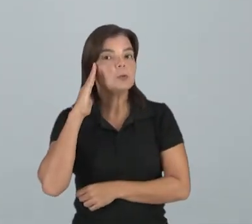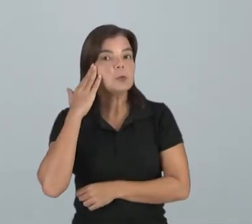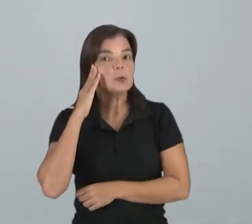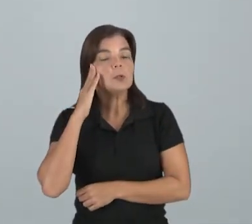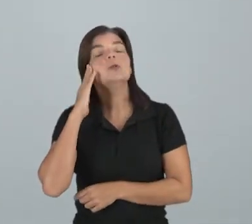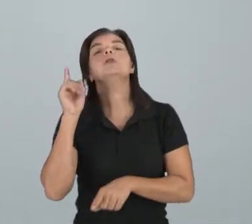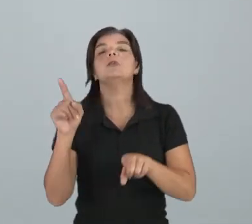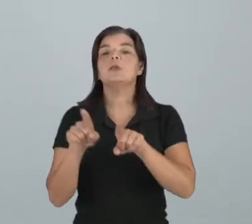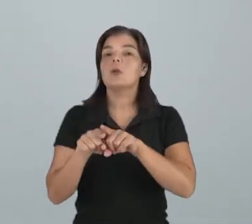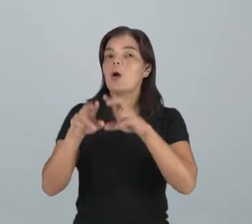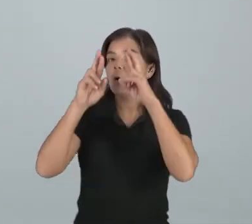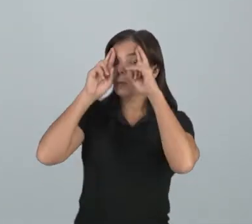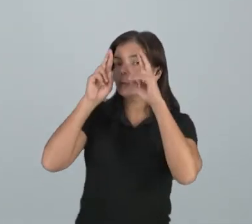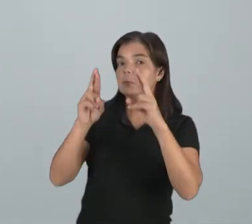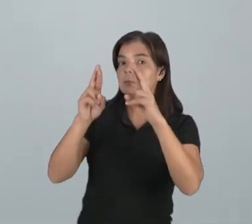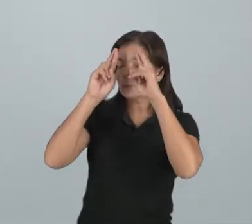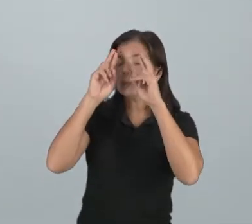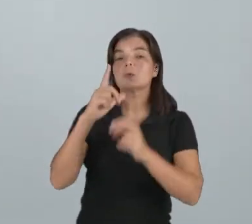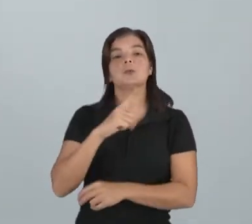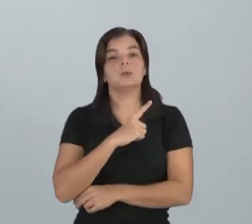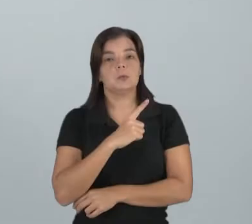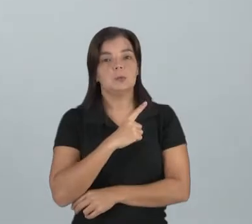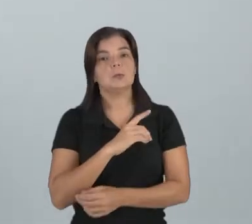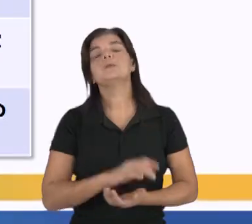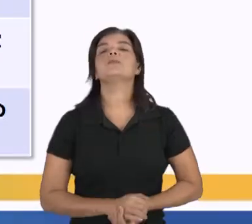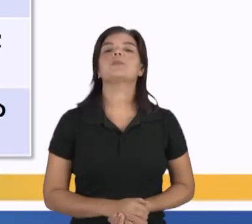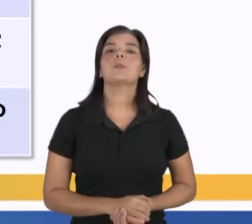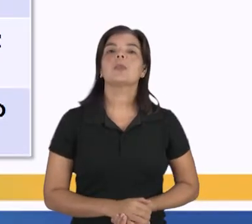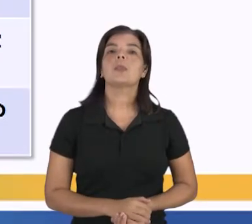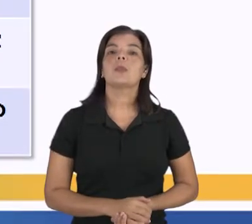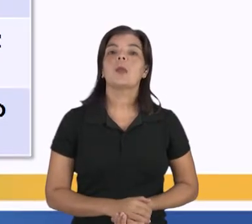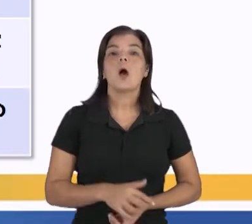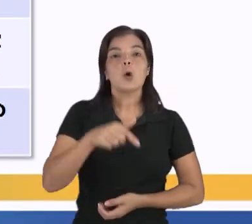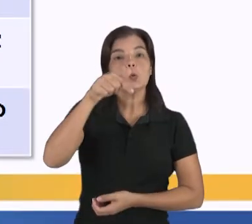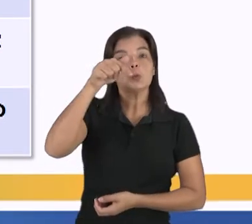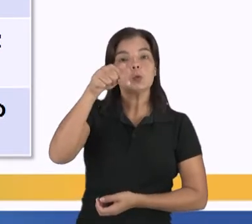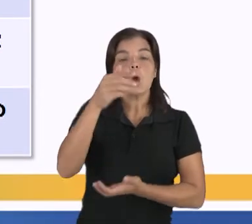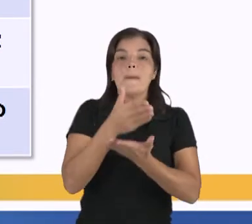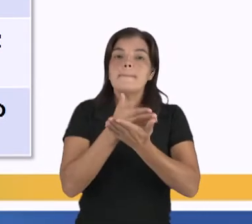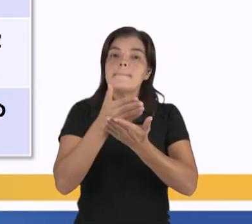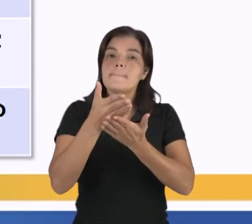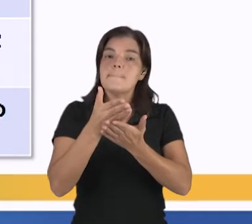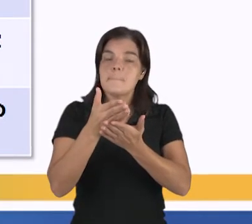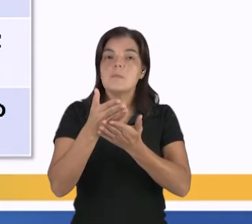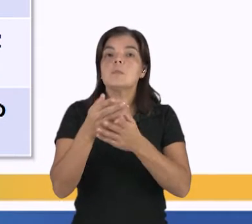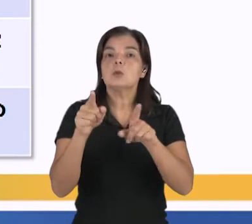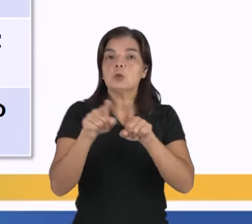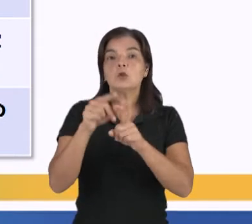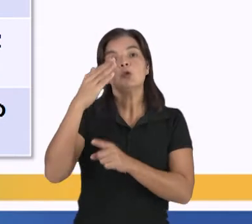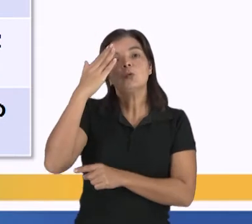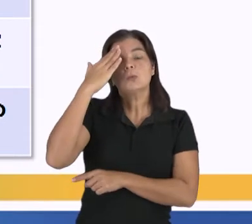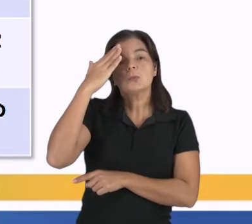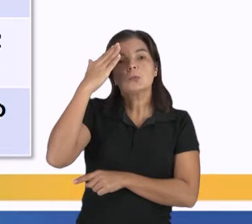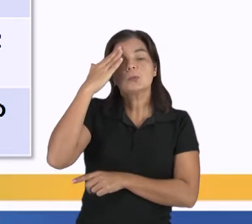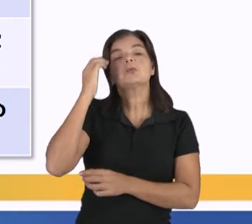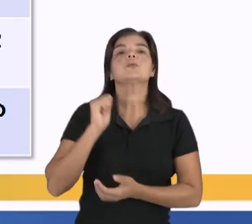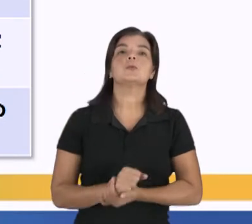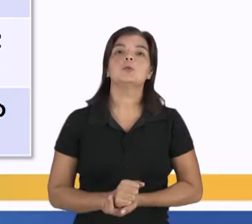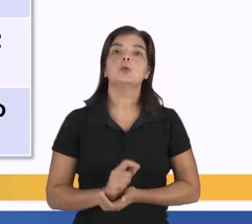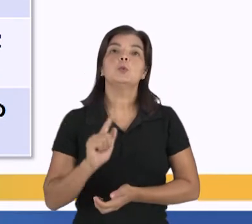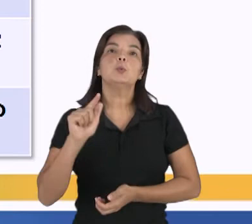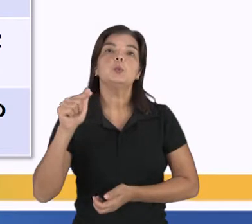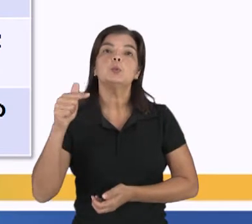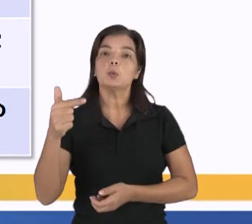e acolhidas para que haja respeito. Agora eu enumerei aí 7 princípios de acolhimento do